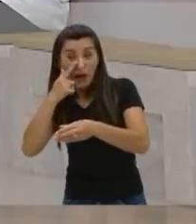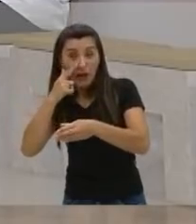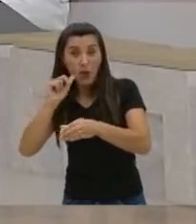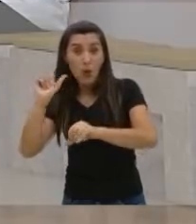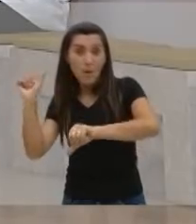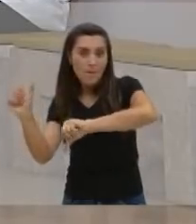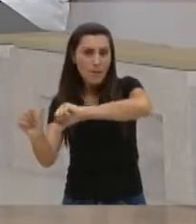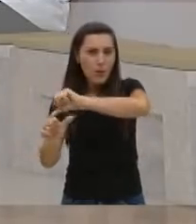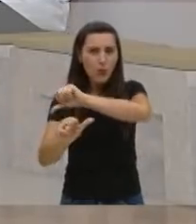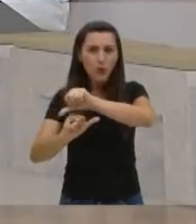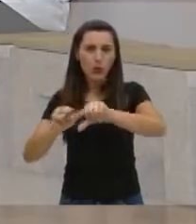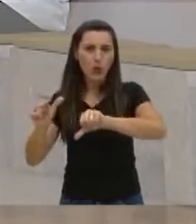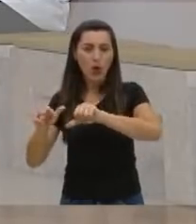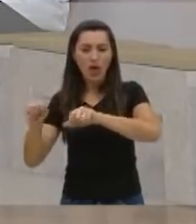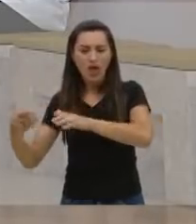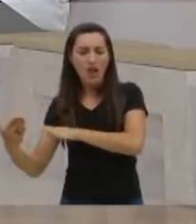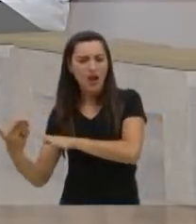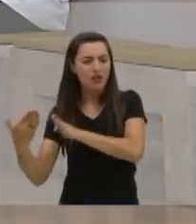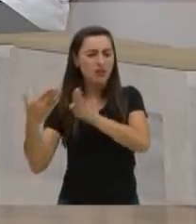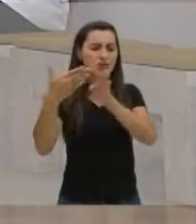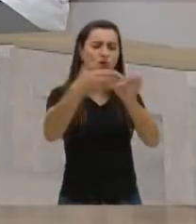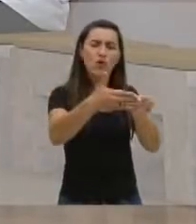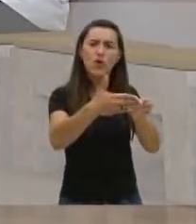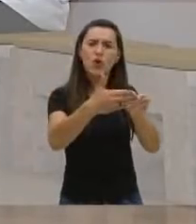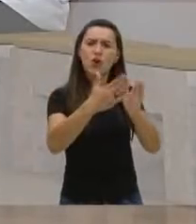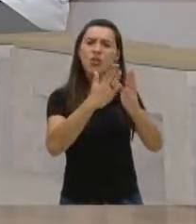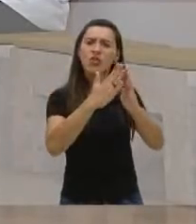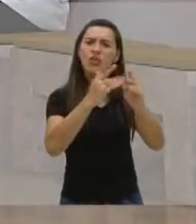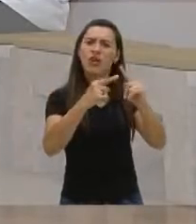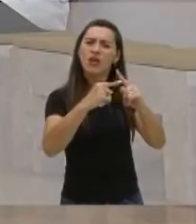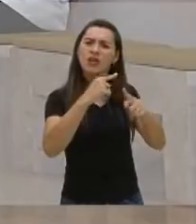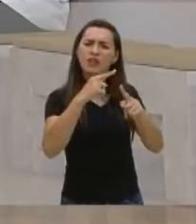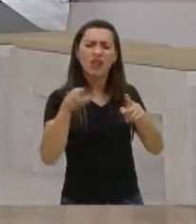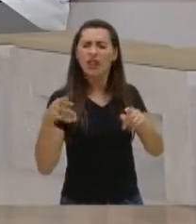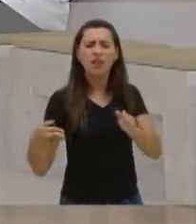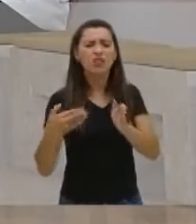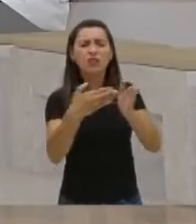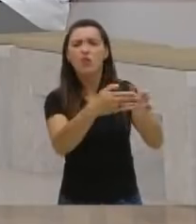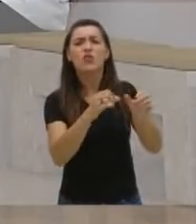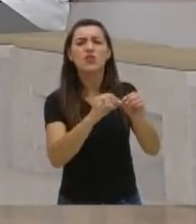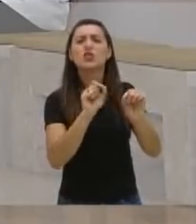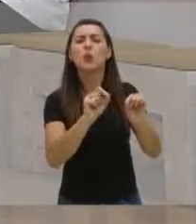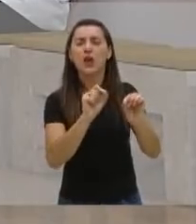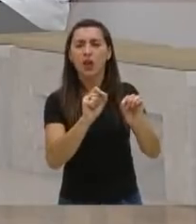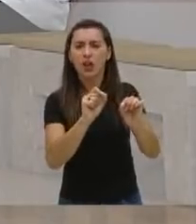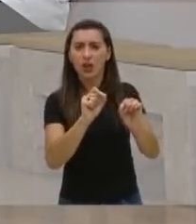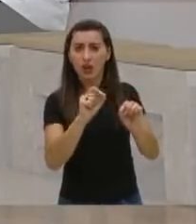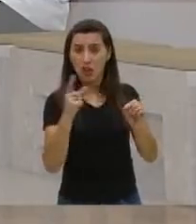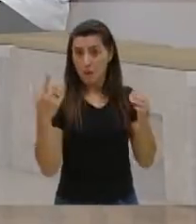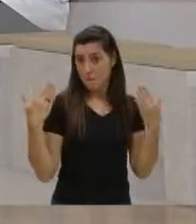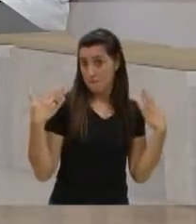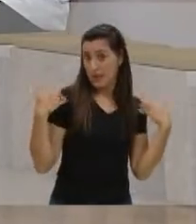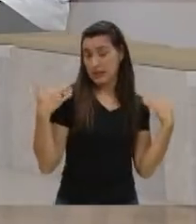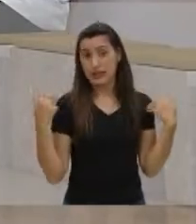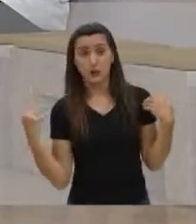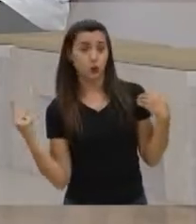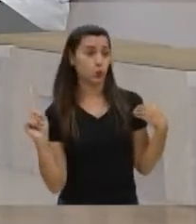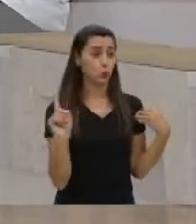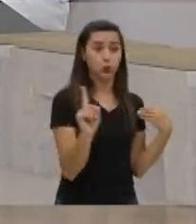que foram ao templo. O que foram fazer no templo? Será que foram lá como turistas?